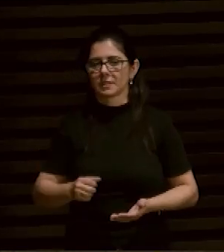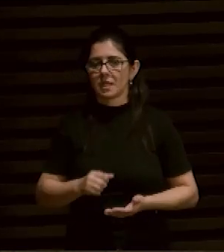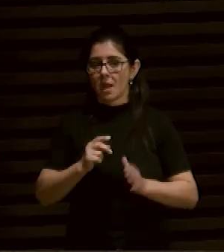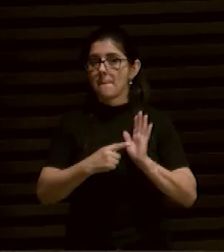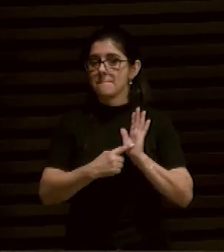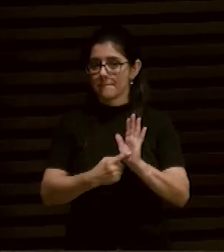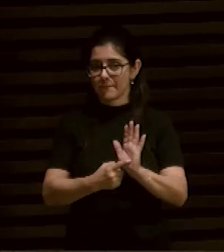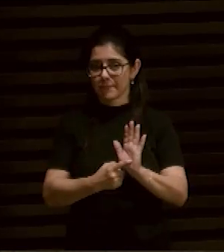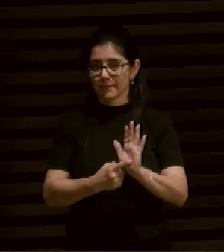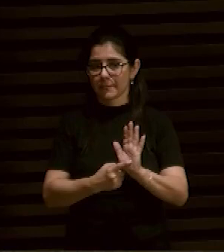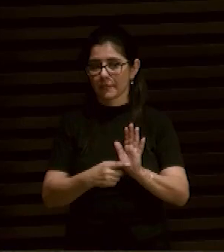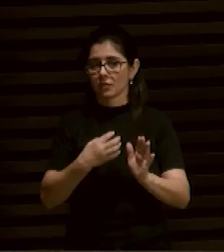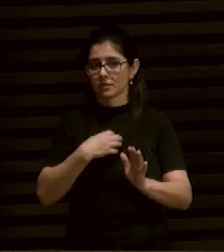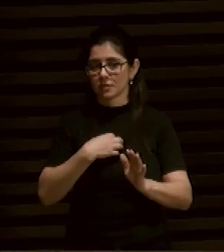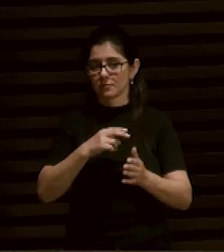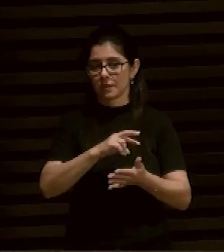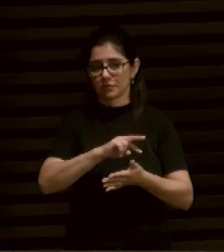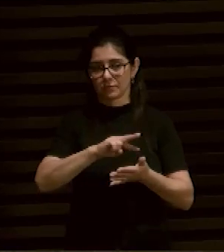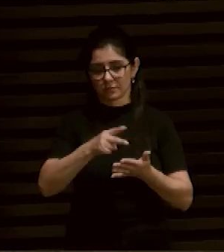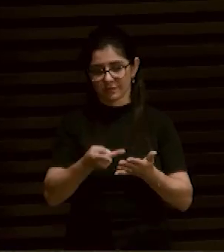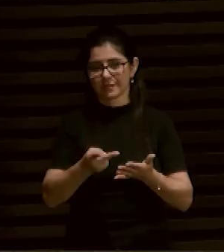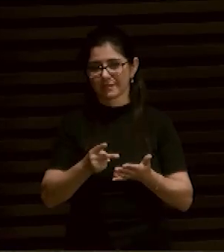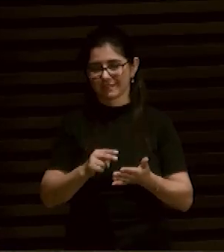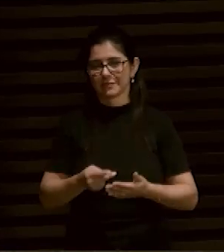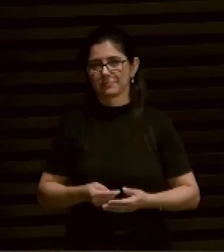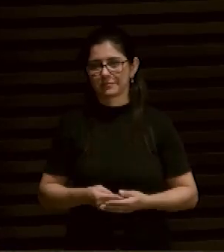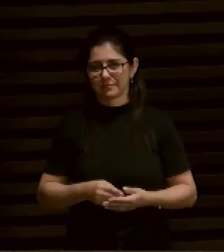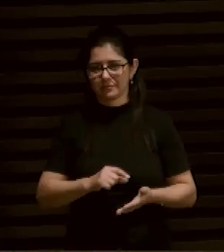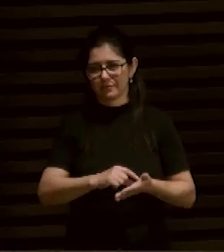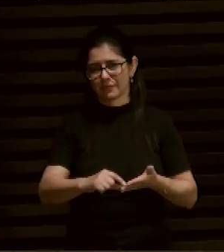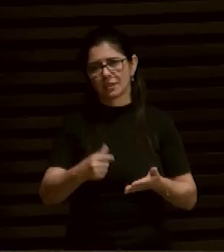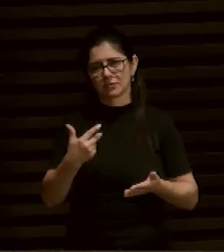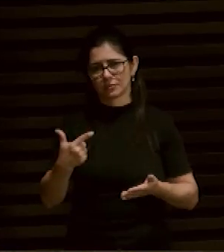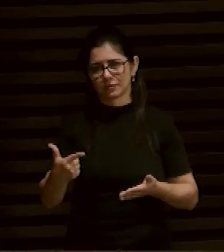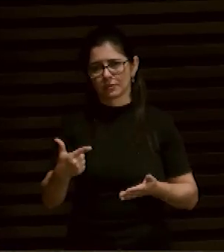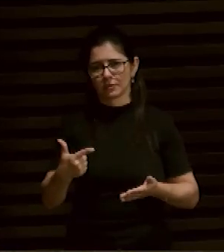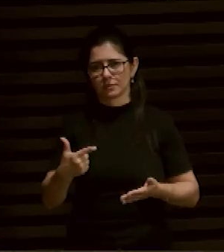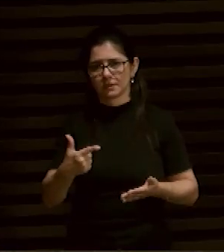Irmãos, é para isso que nós somos chamados. Efésios 2, versículo 8.